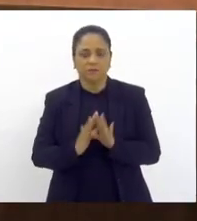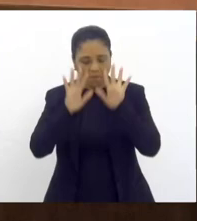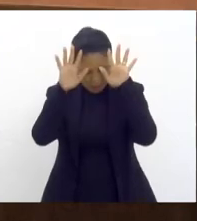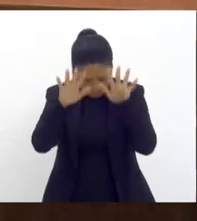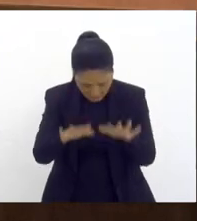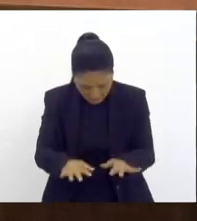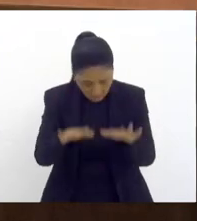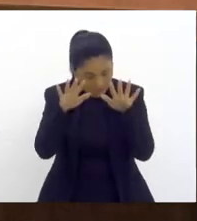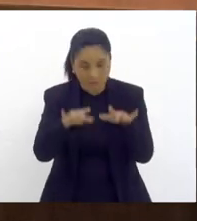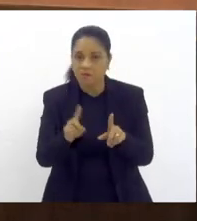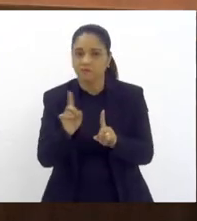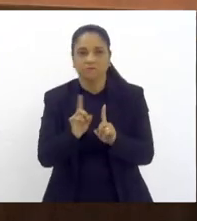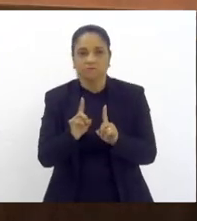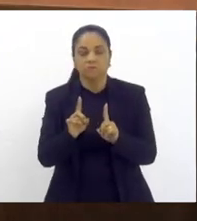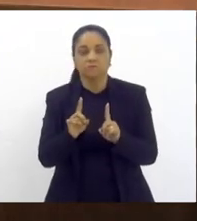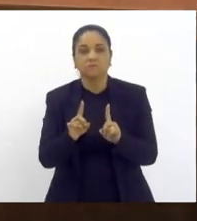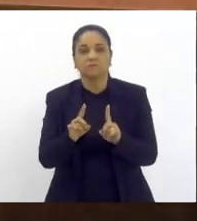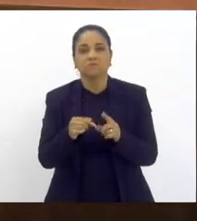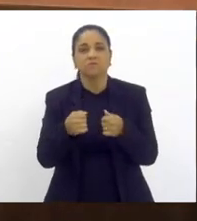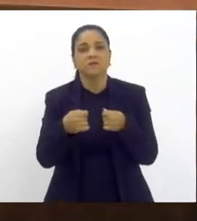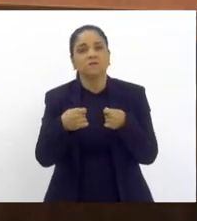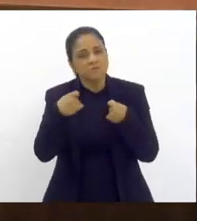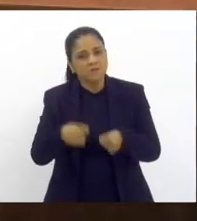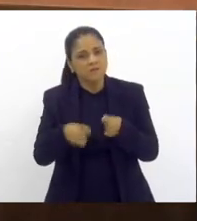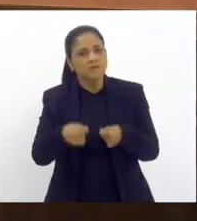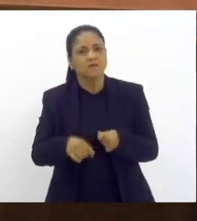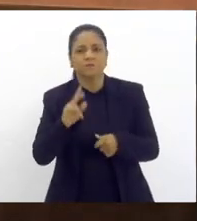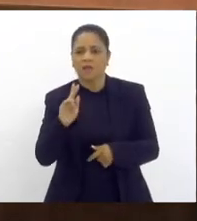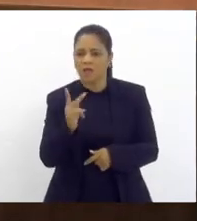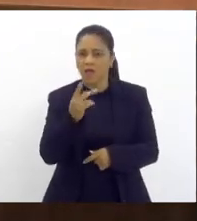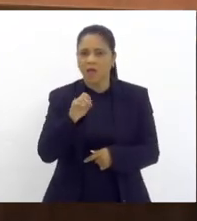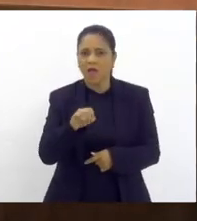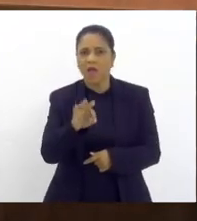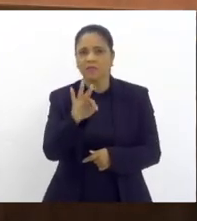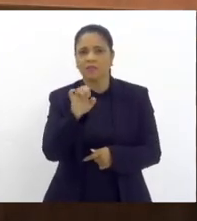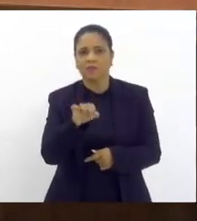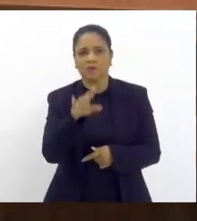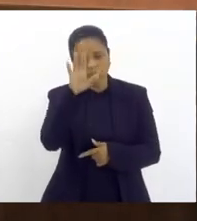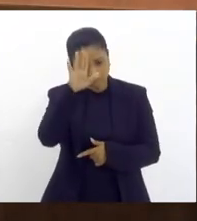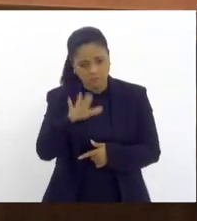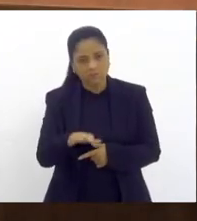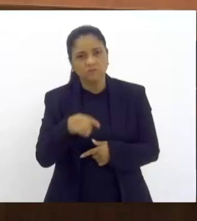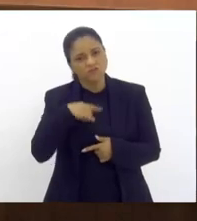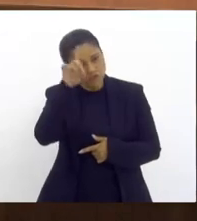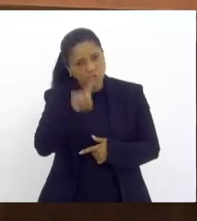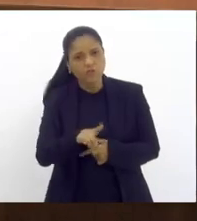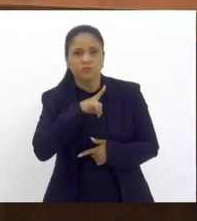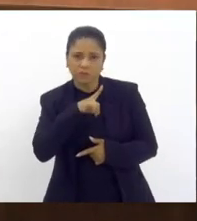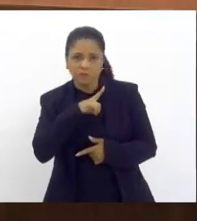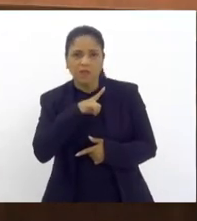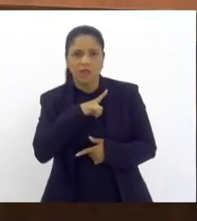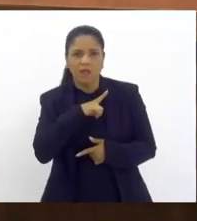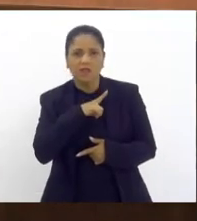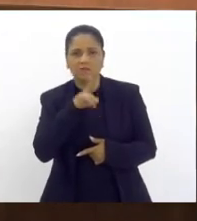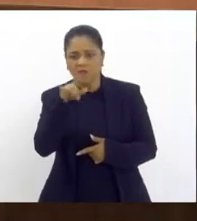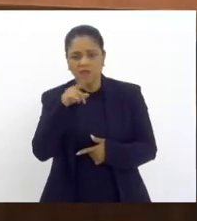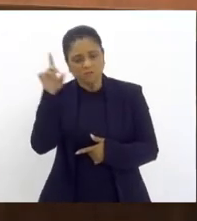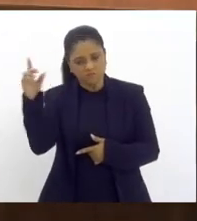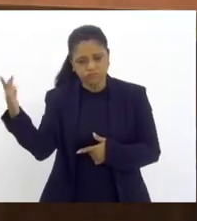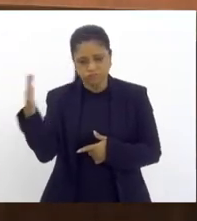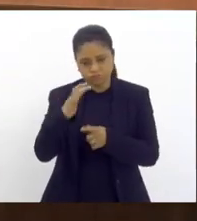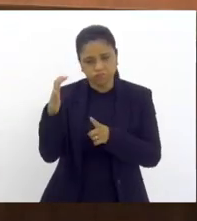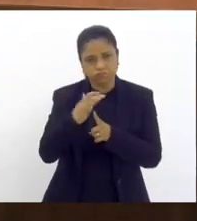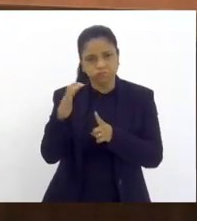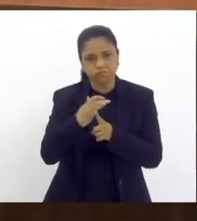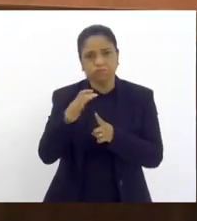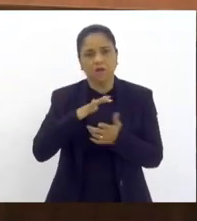nós temos que ter o nosso direito. Ou será que a minoria sempre vai vir massacrando, tentando acabar com os nossos direitos? Pô,